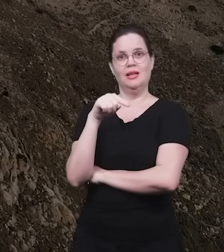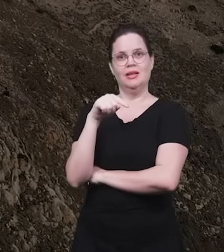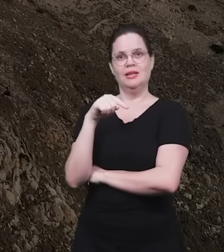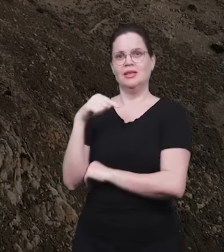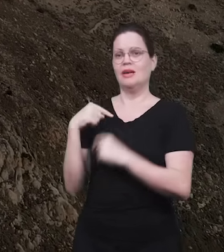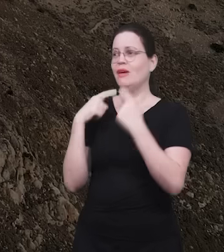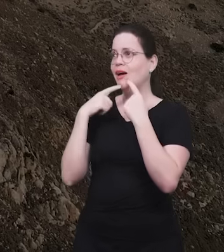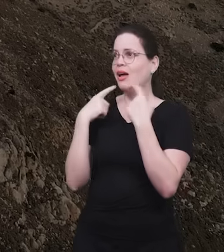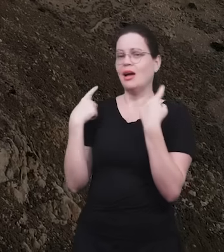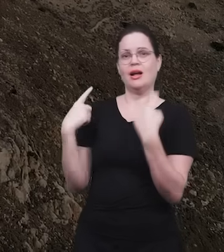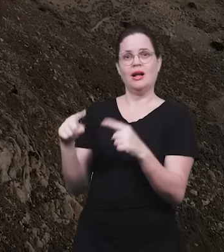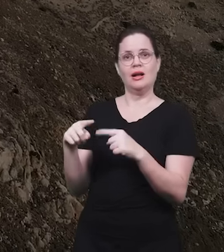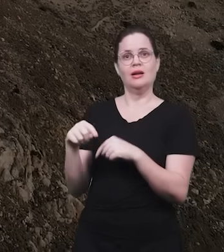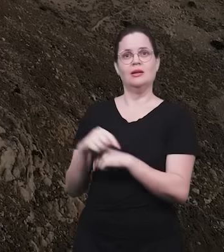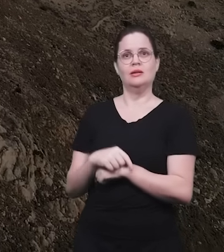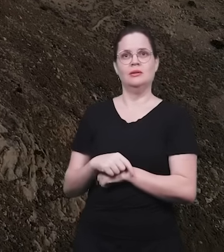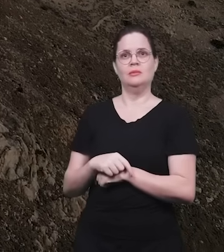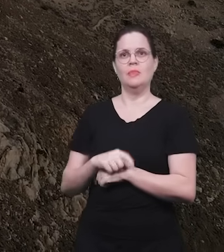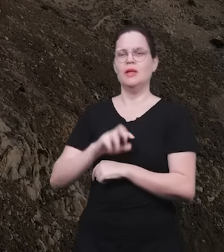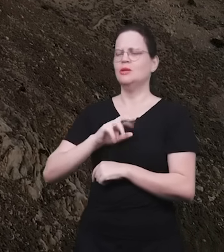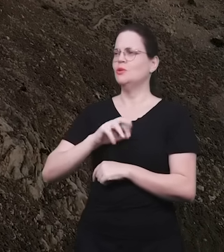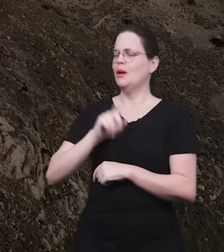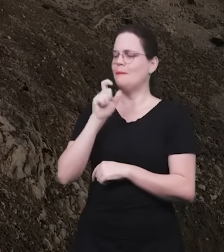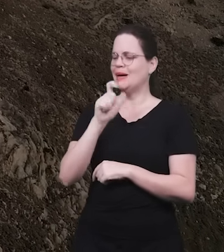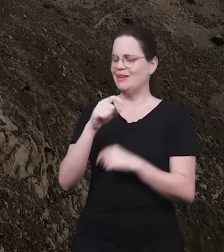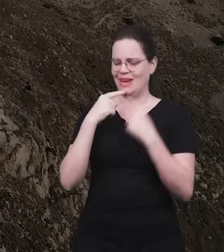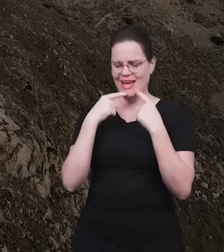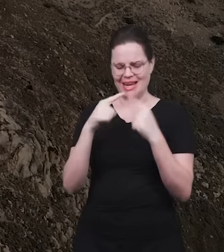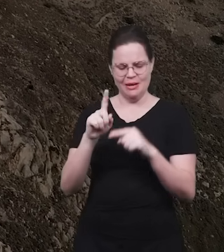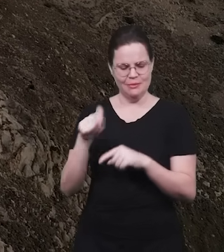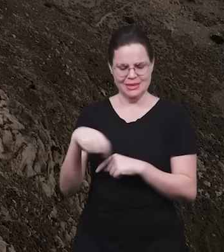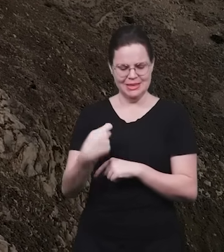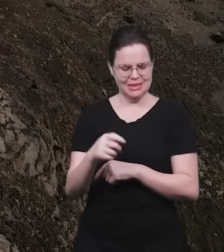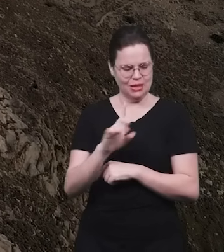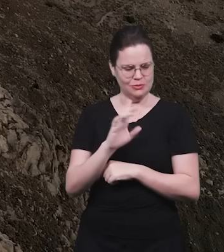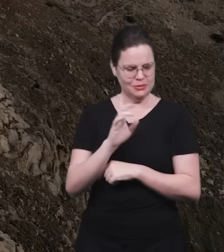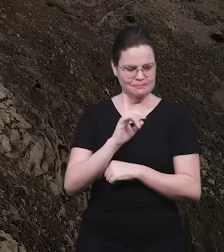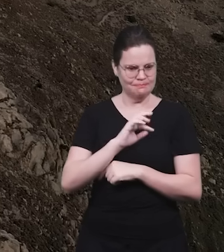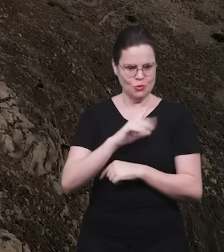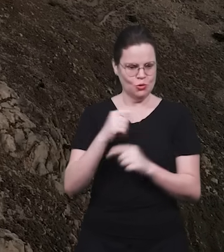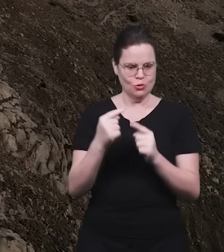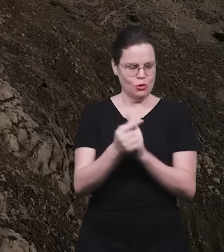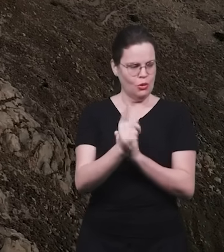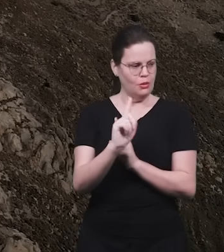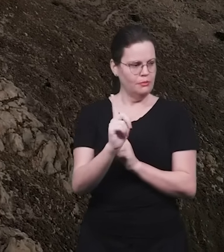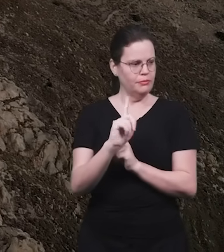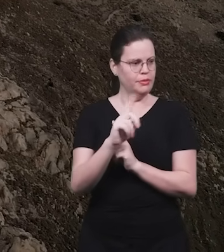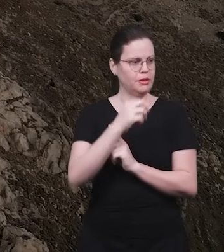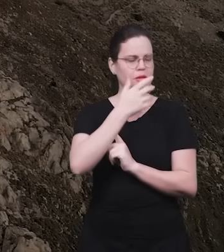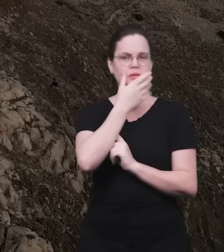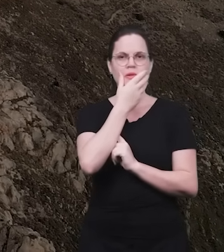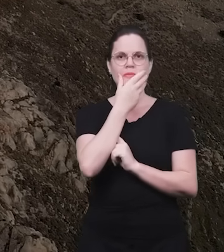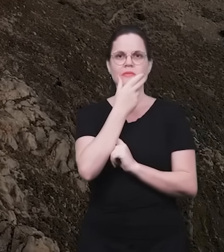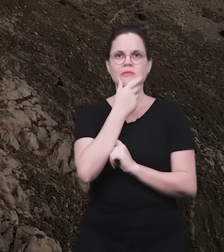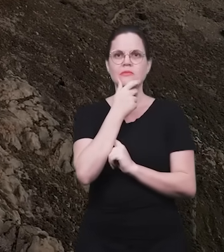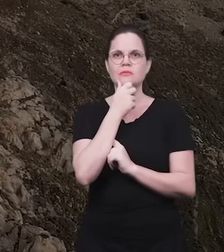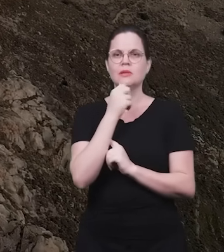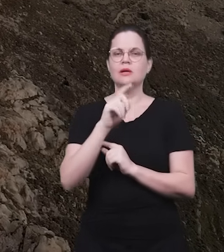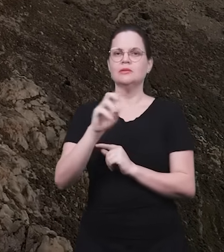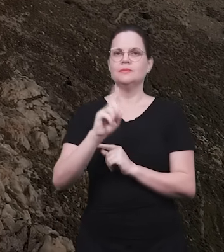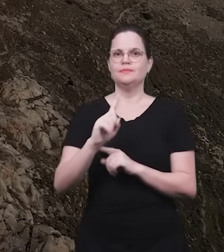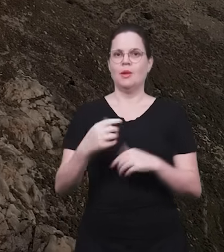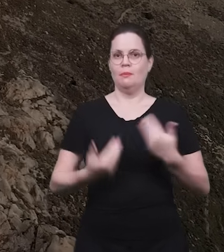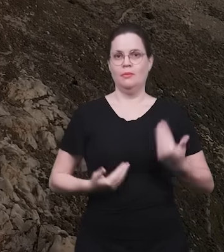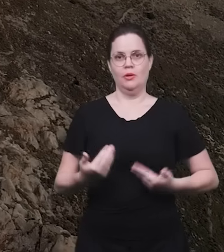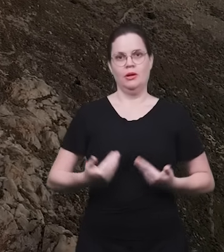estavam reclamando. Não é uma palavra reclamar, não é muito bem própria para pessoas, servos